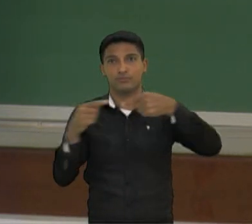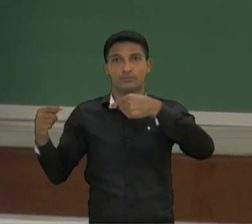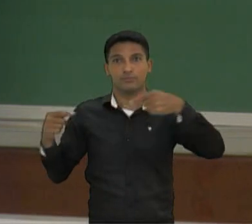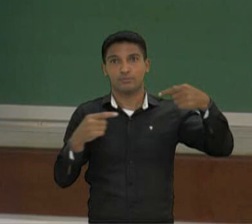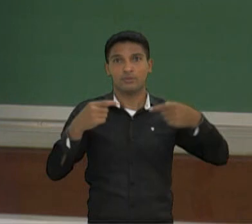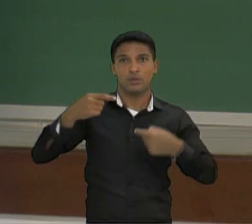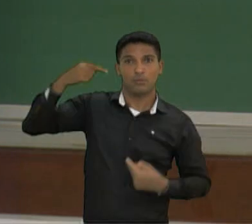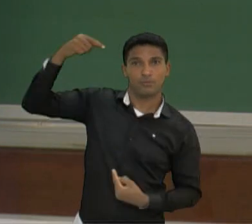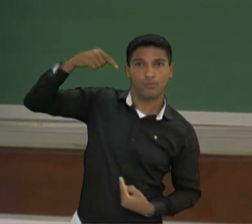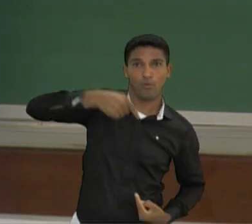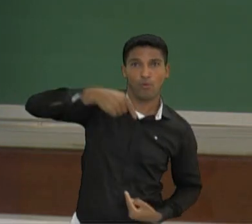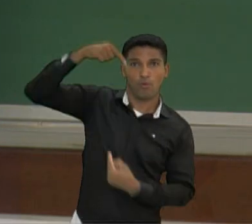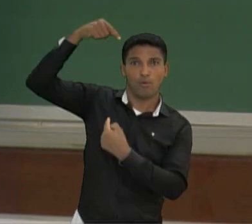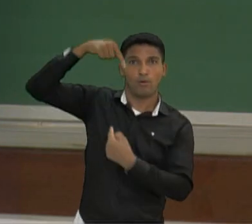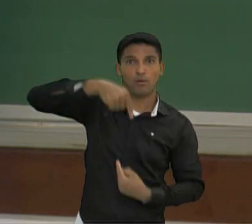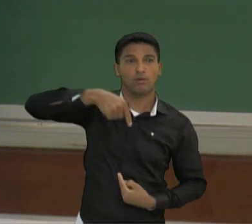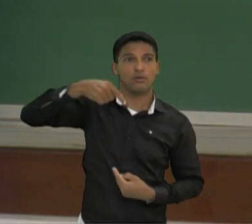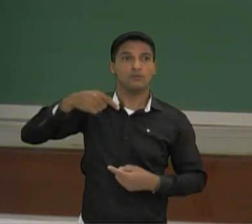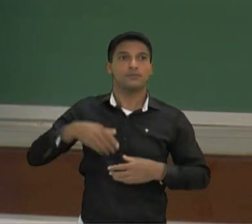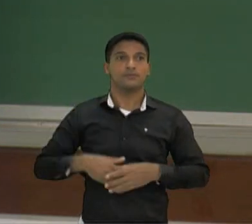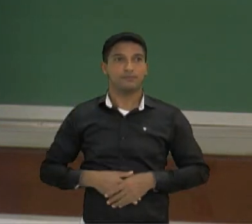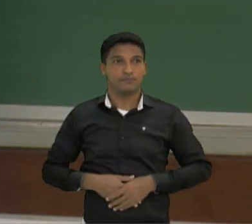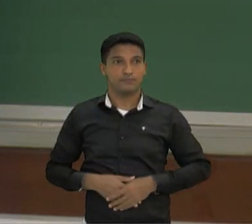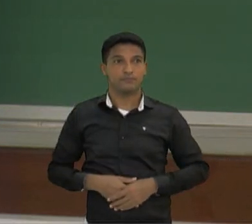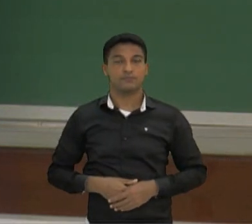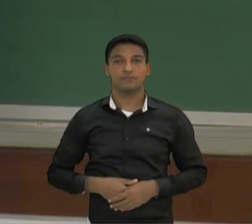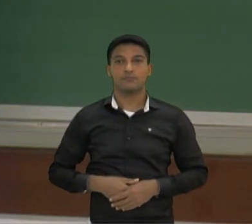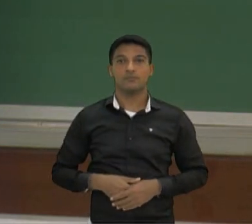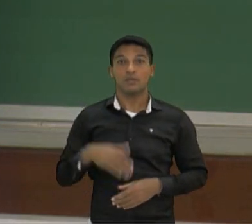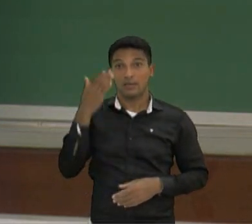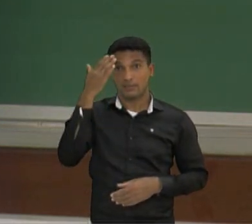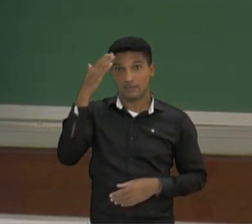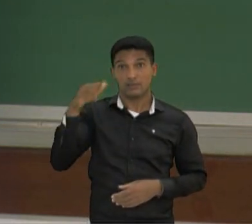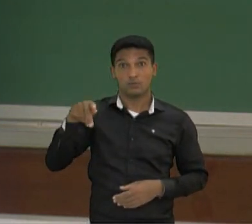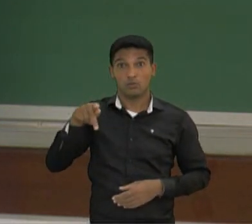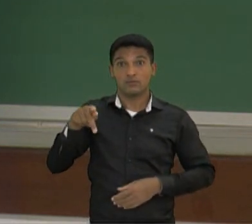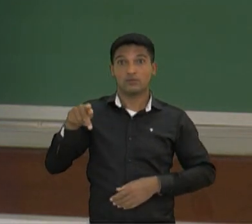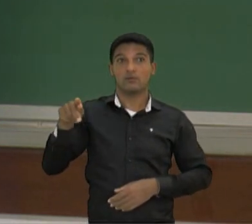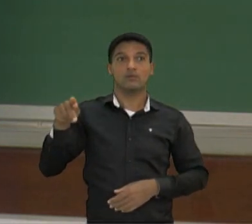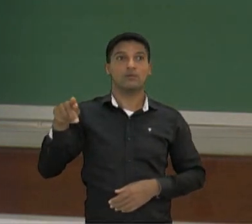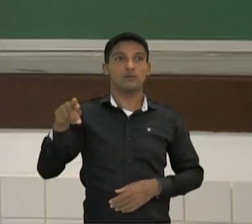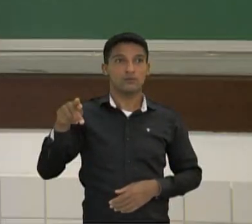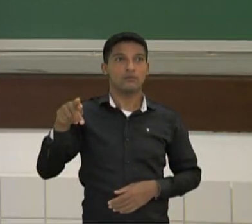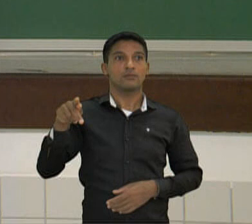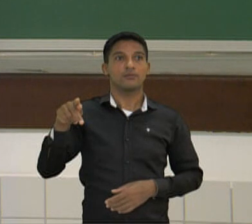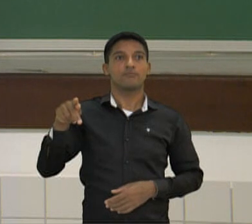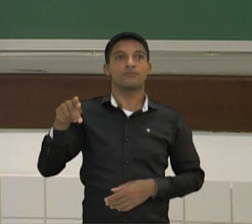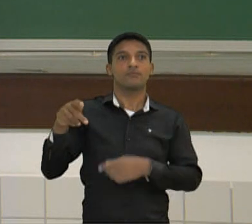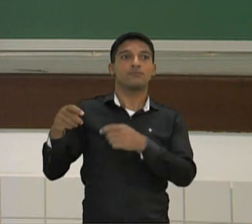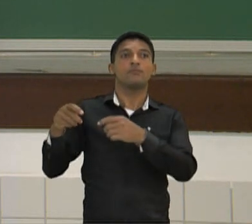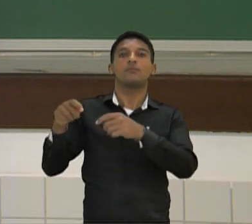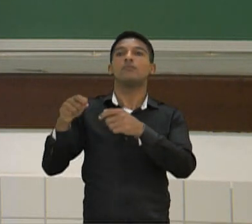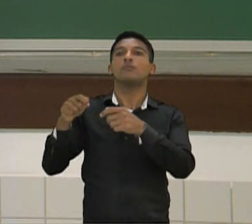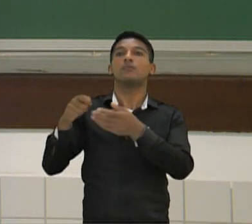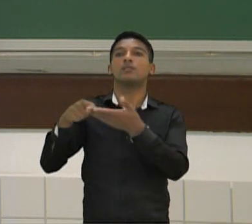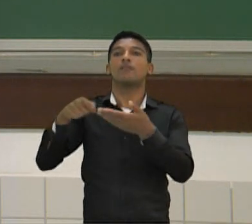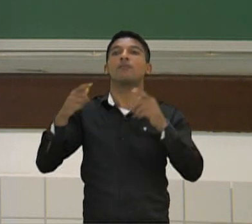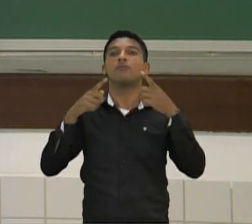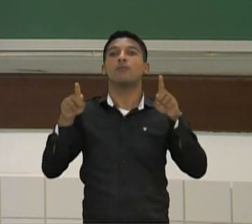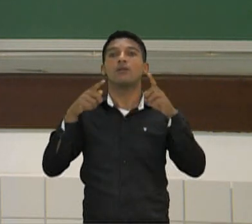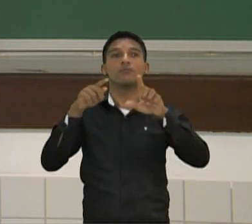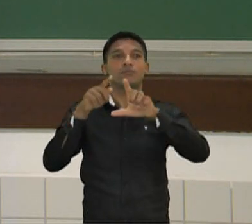professor Rinaldo Barral, tudo bem? Então vamos lá ao nosso conteúdo da aula, vamos explorar, ver o que a gente vai